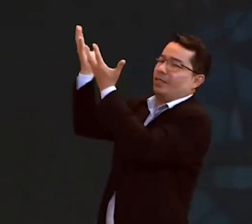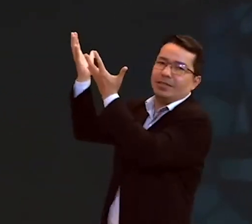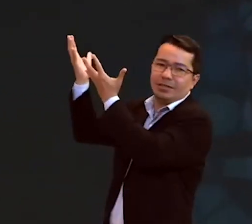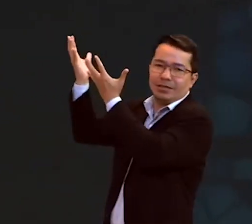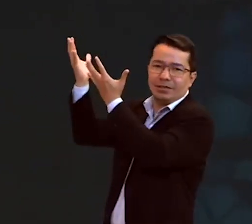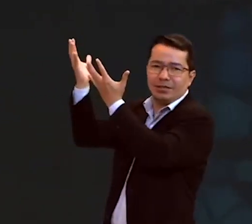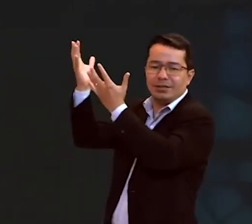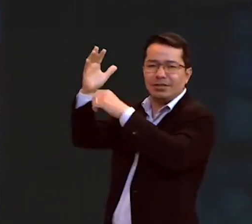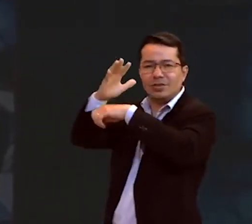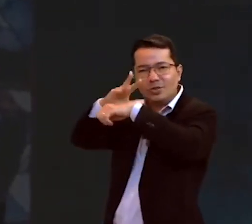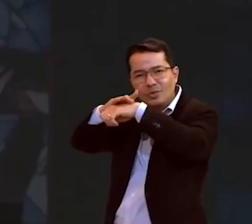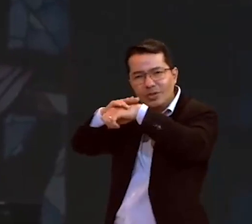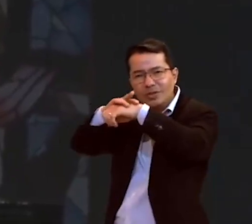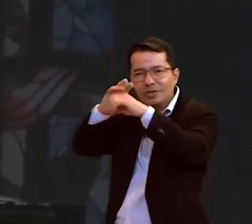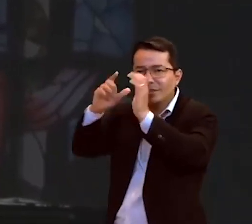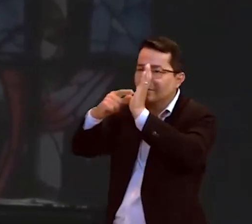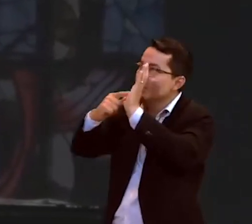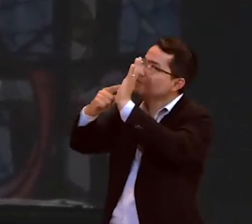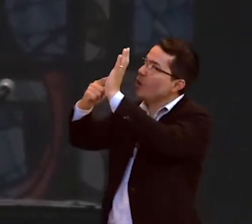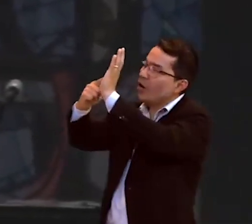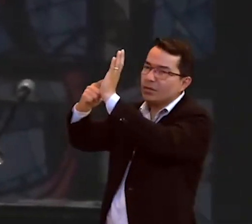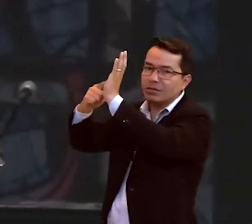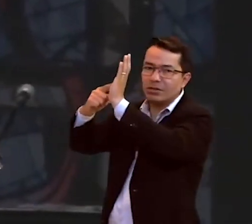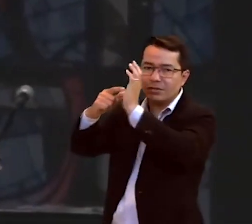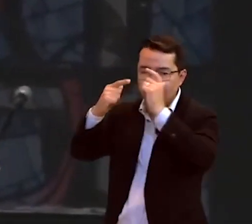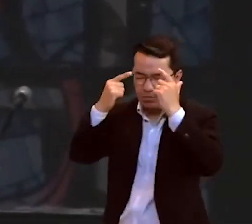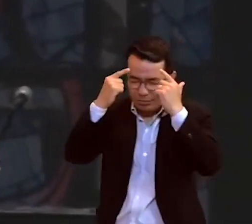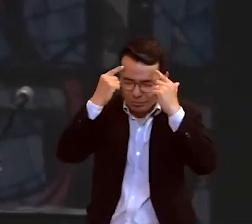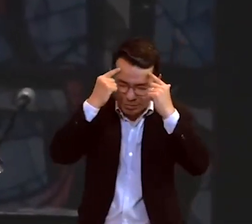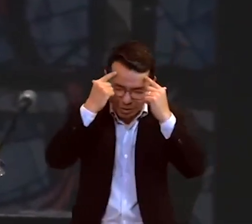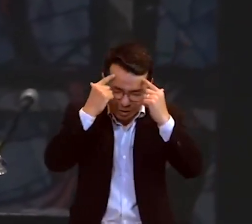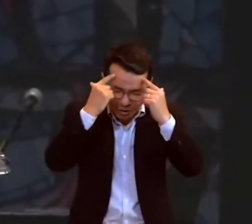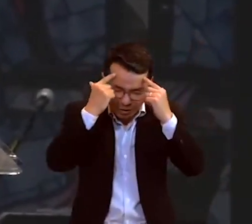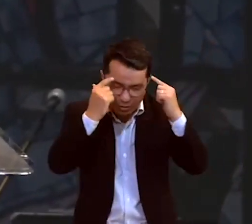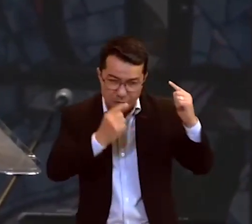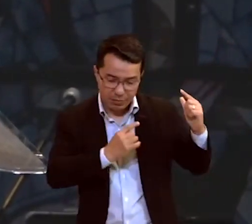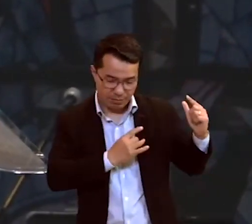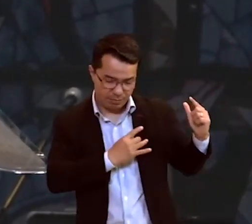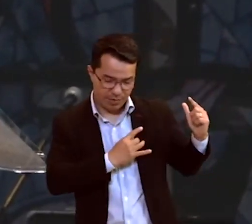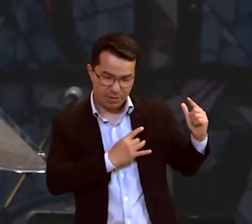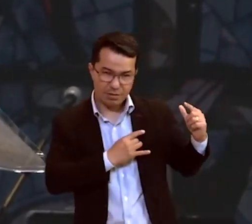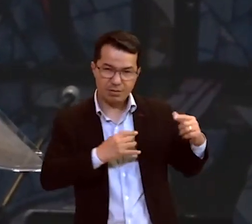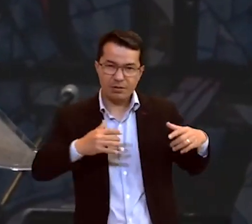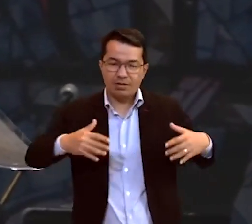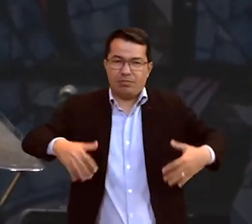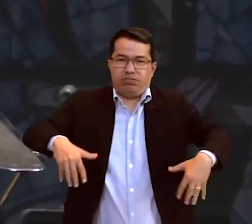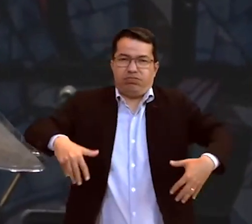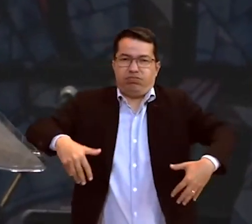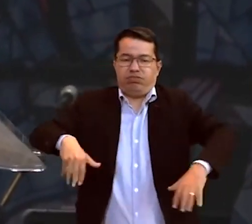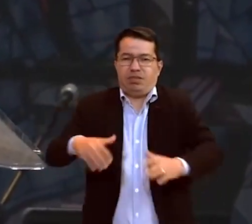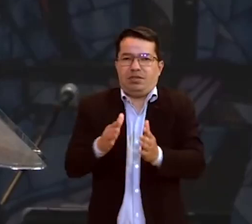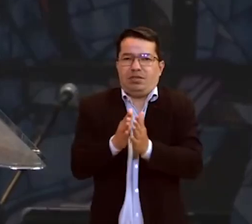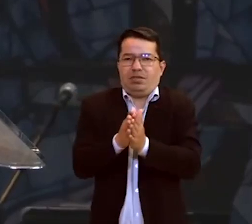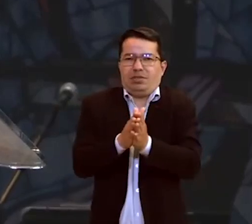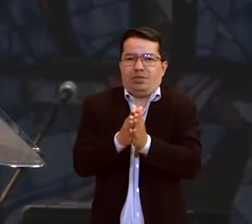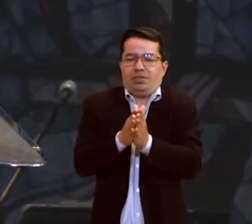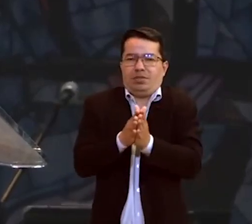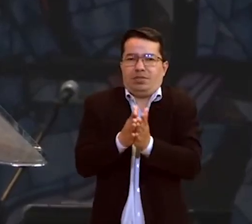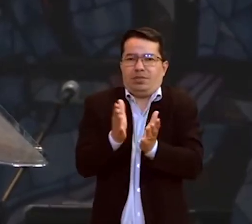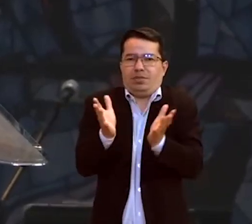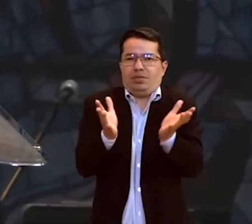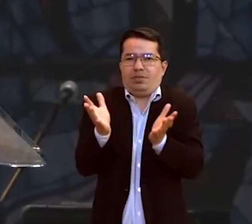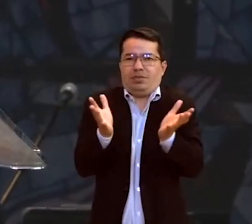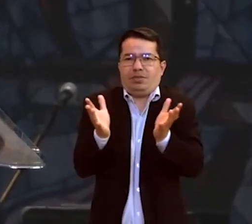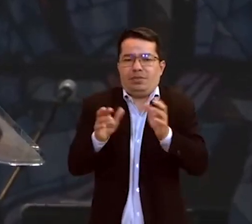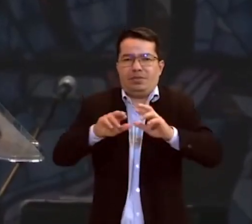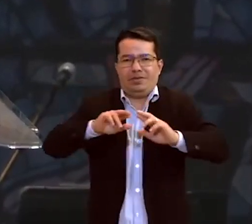Cura, tira isso da minha mente, tira esses medos, tira essas questões que estão